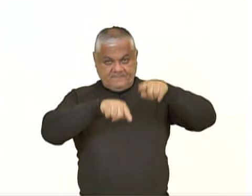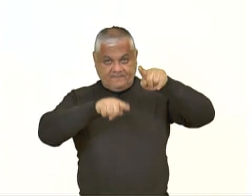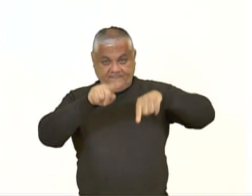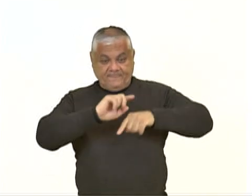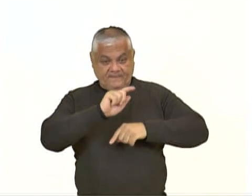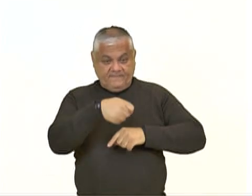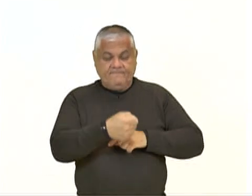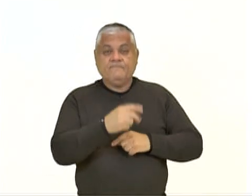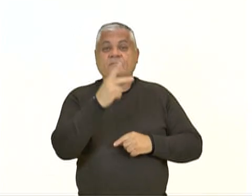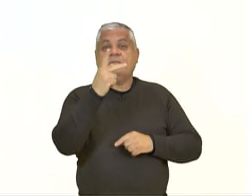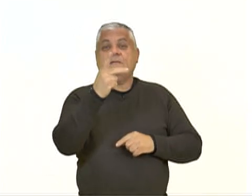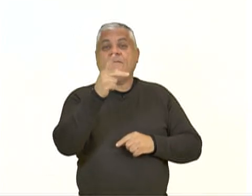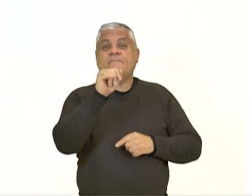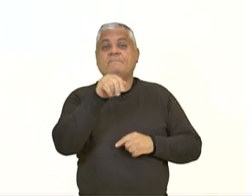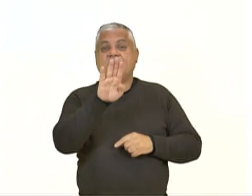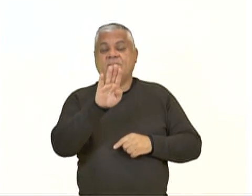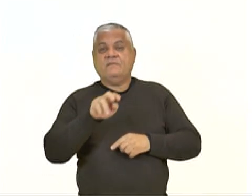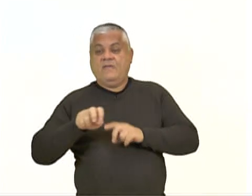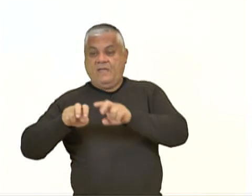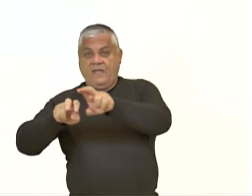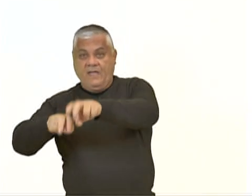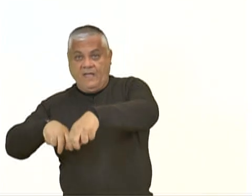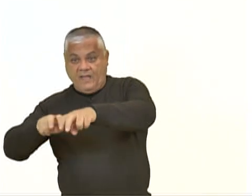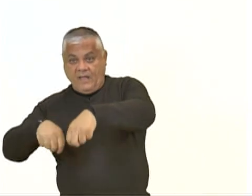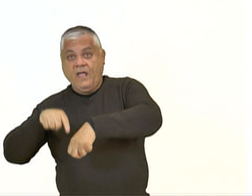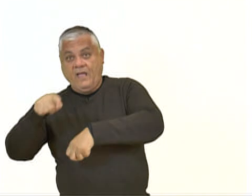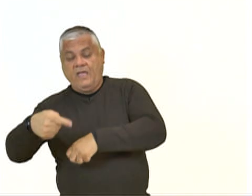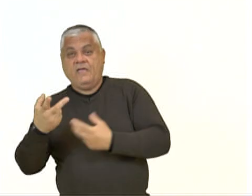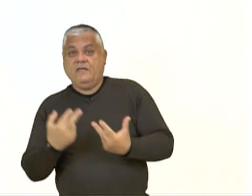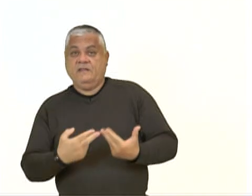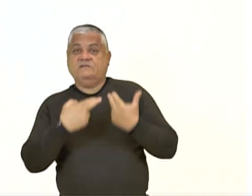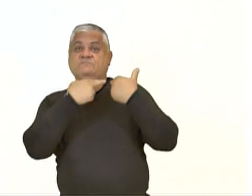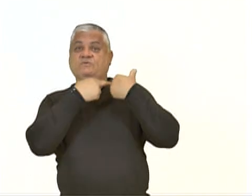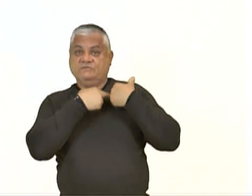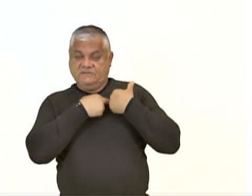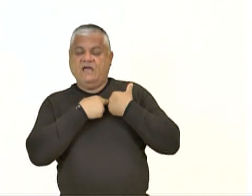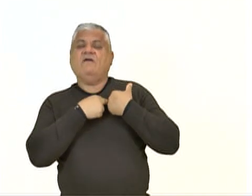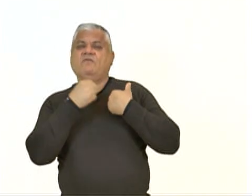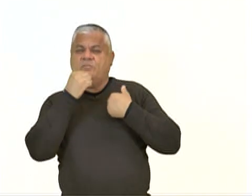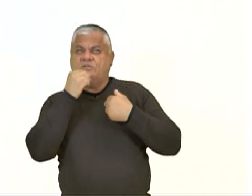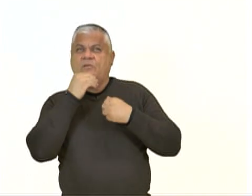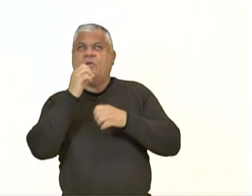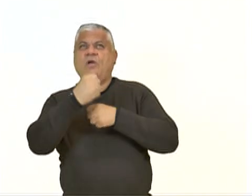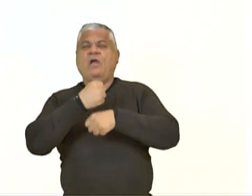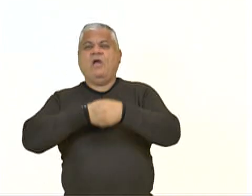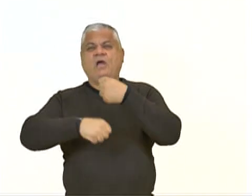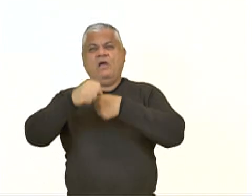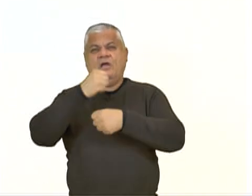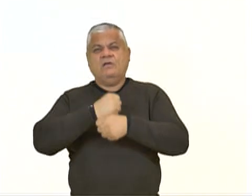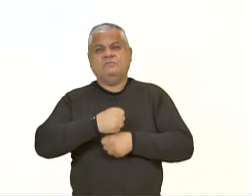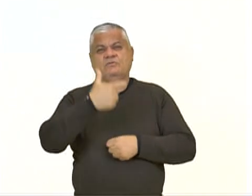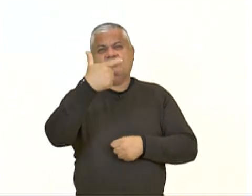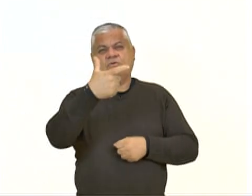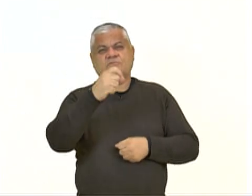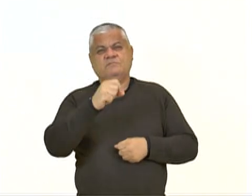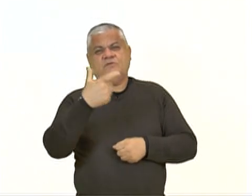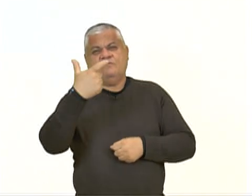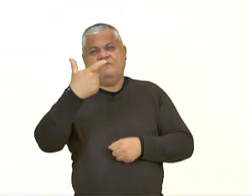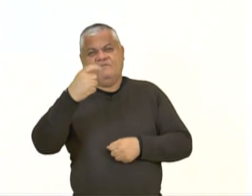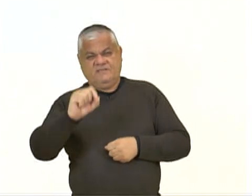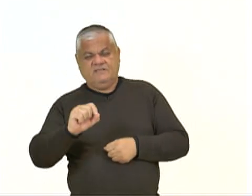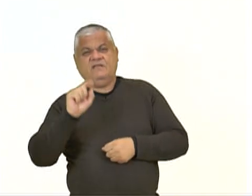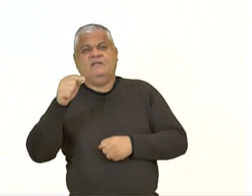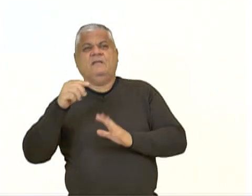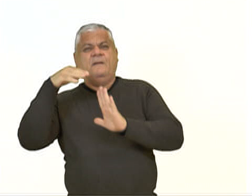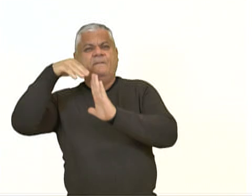e podemos dizer que o agronegócio foi responsável por essa queda no ano de 2020. Observando aqui